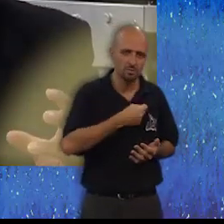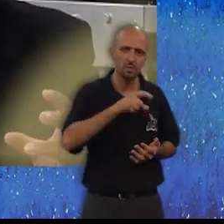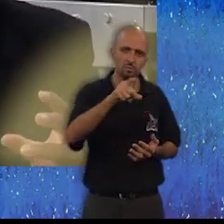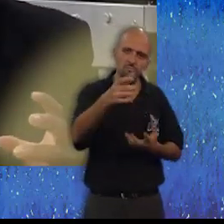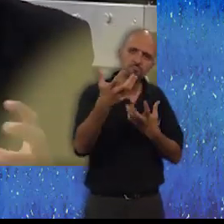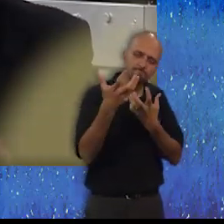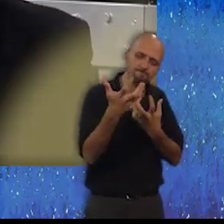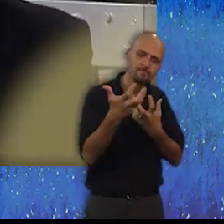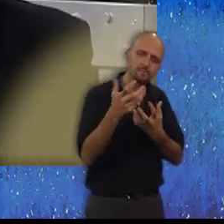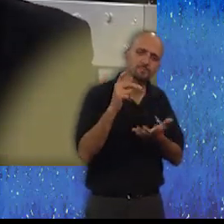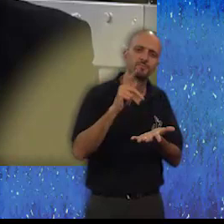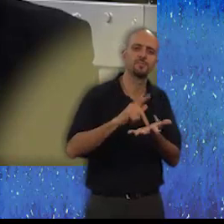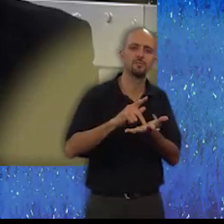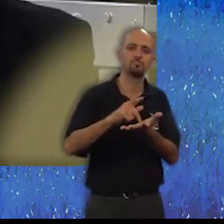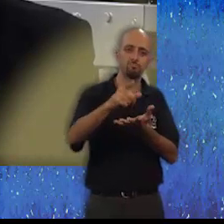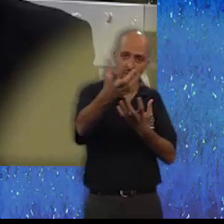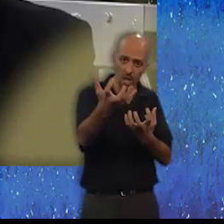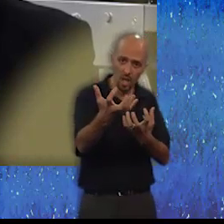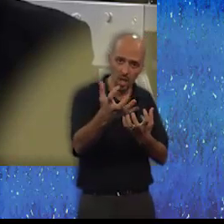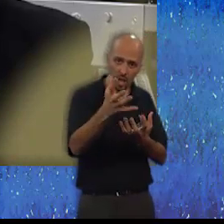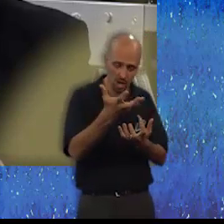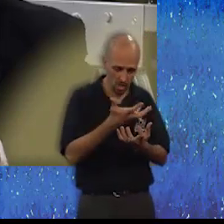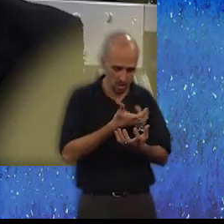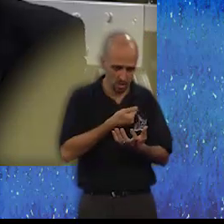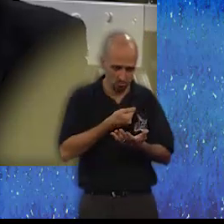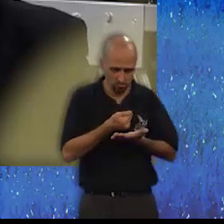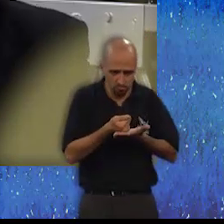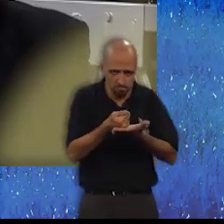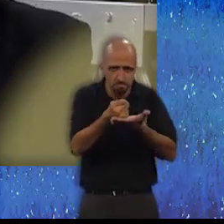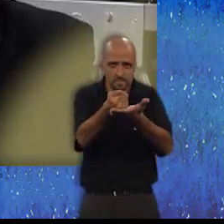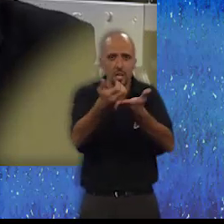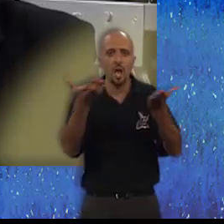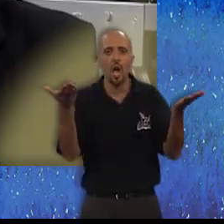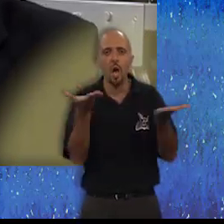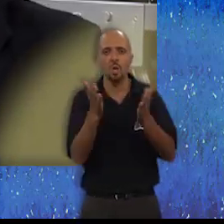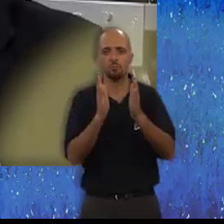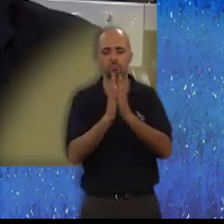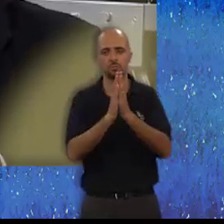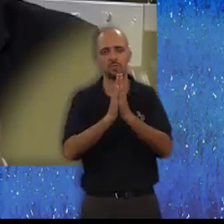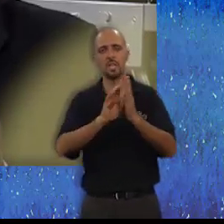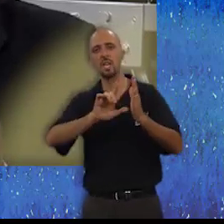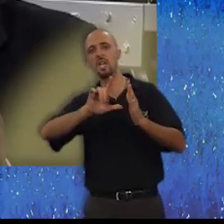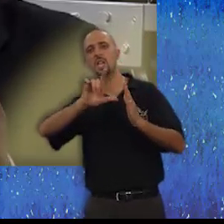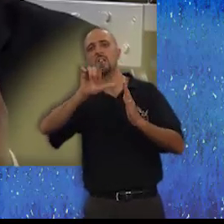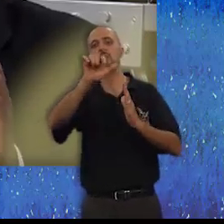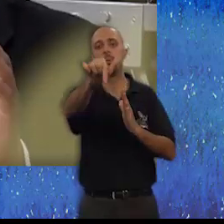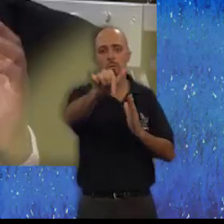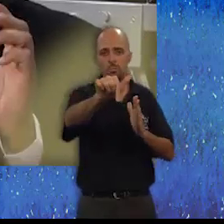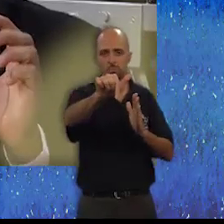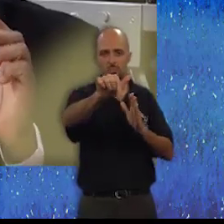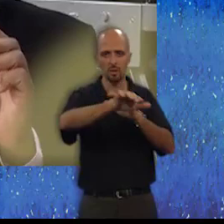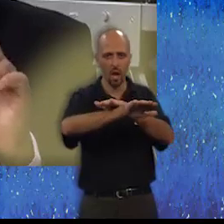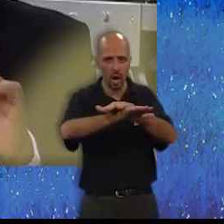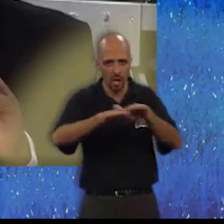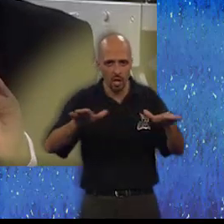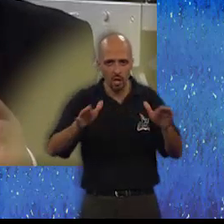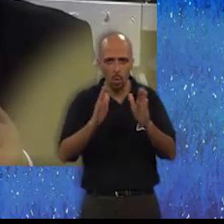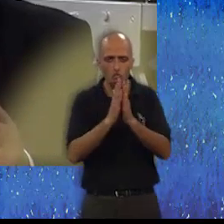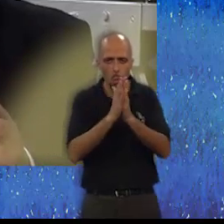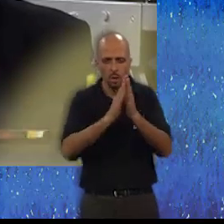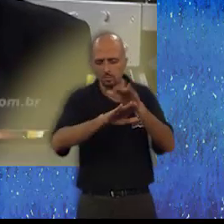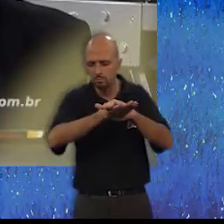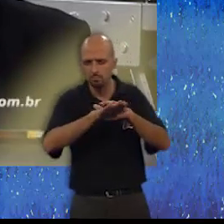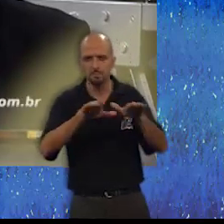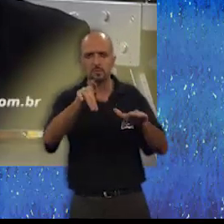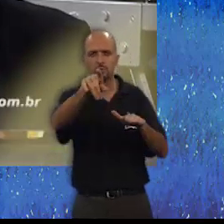salvar você. E se você deseja essa salvação, eu vou orar por você agora e depois da oração, eu vou pedir que você entre no